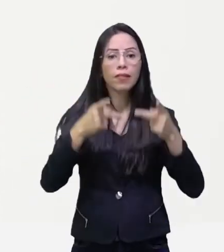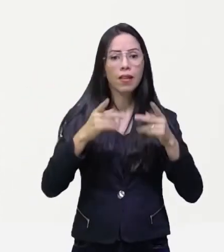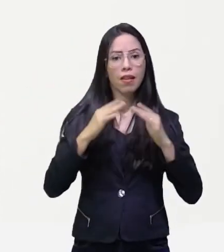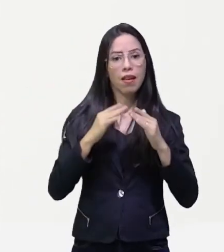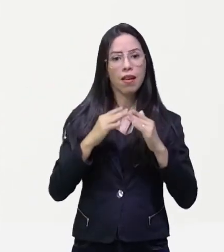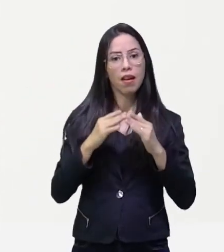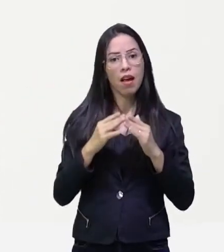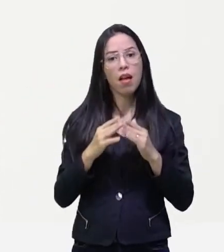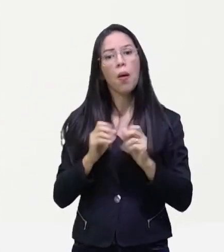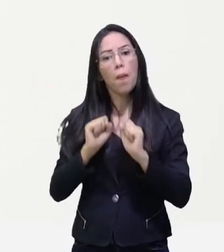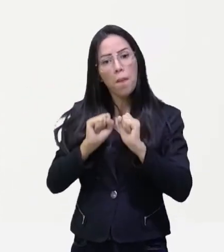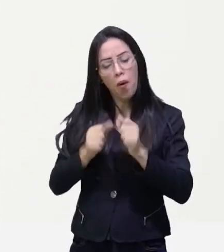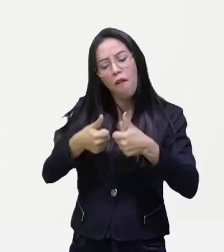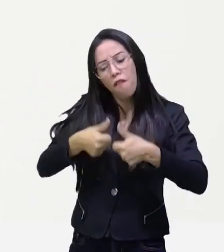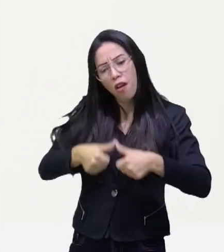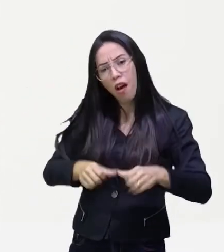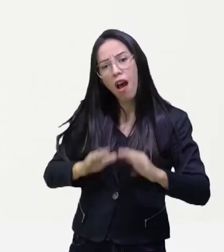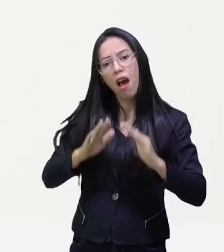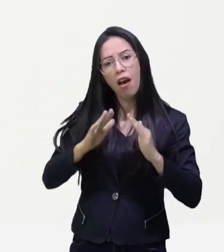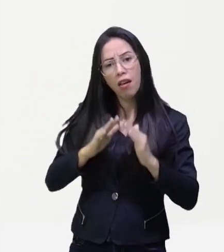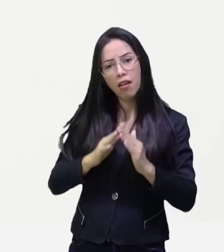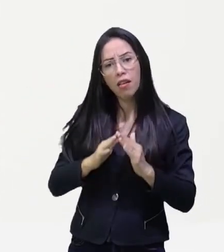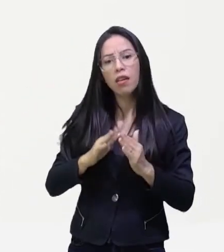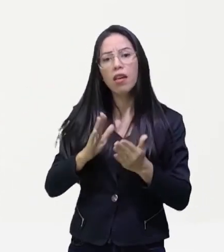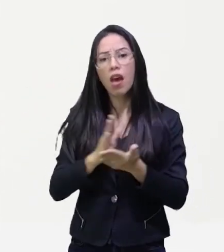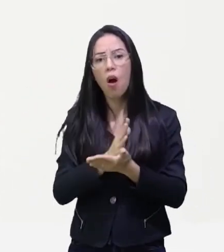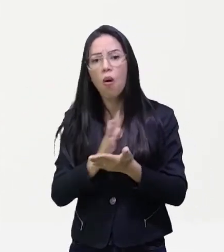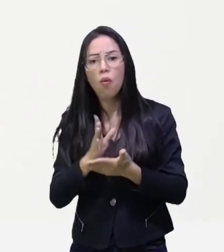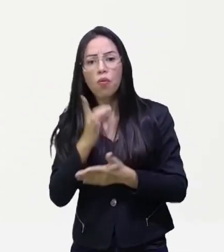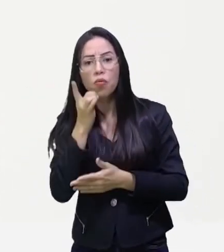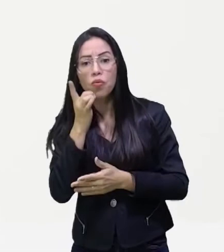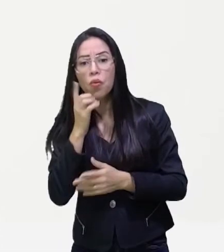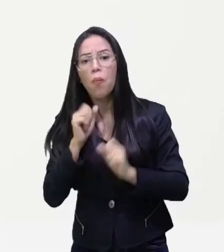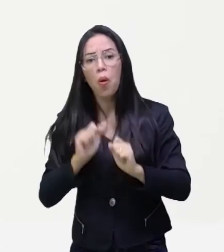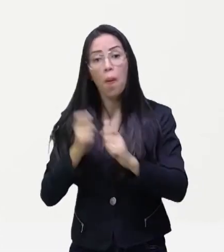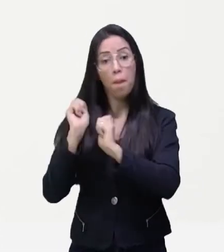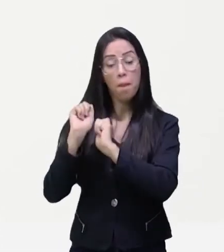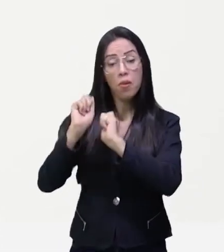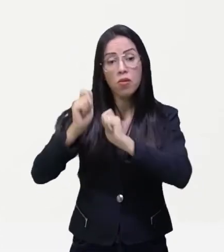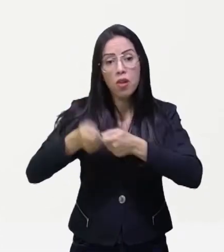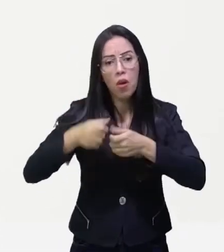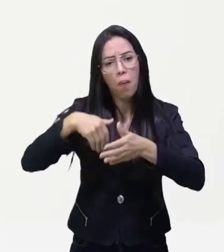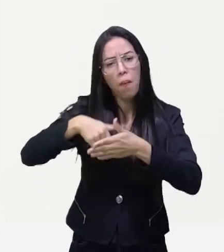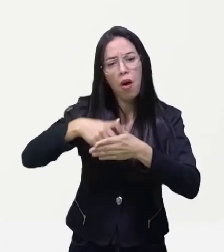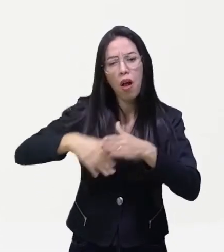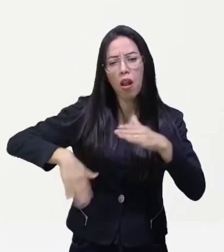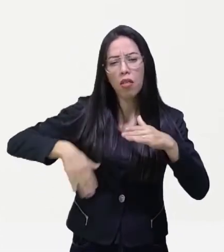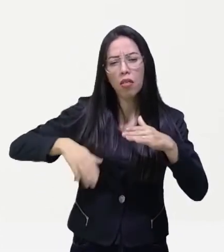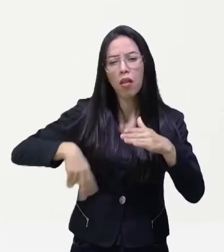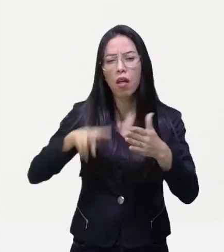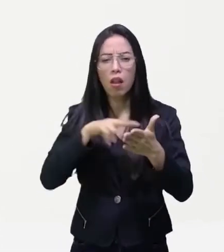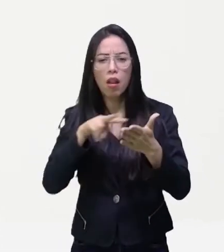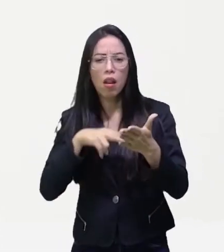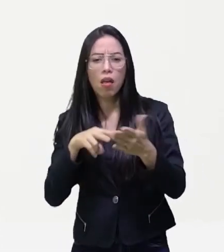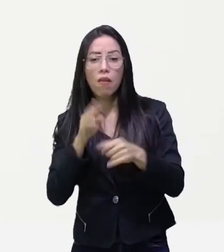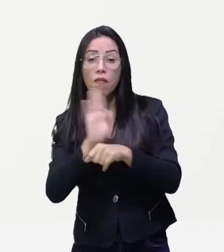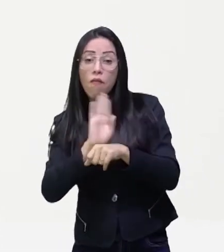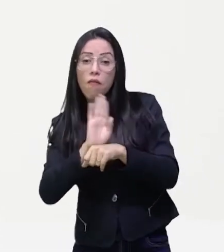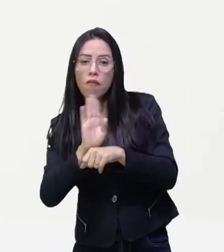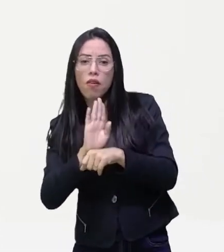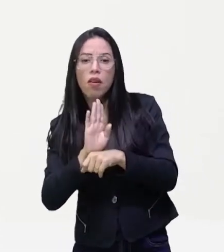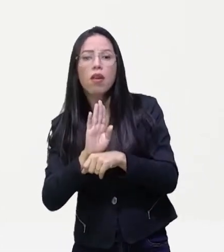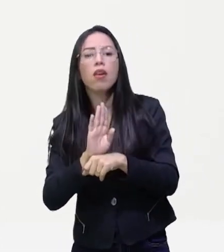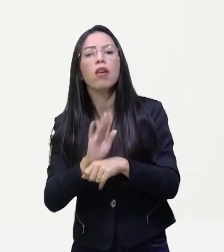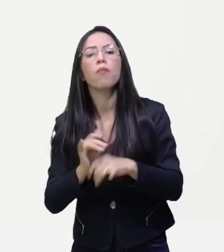aqui. Podemos pescar, jogar bola, nadar, ler, assistir bons filmes e descansar.